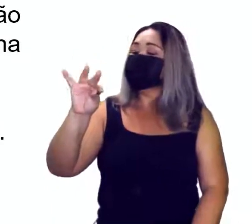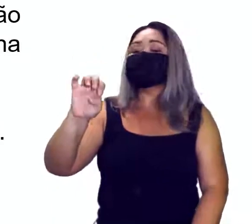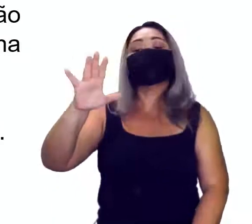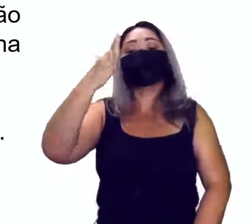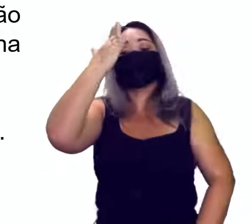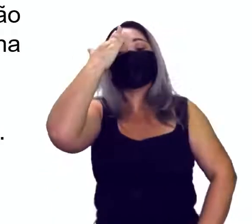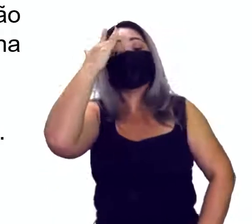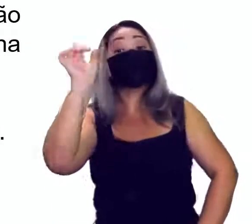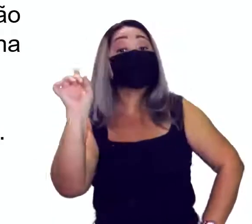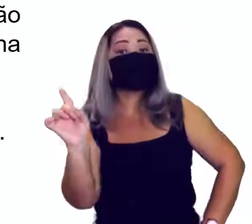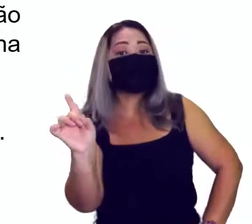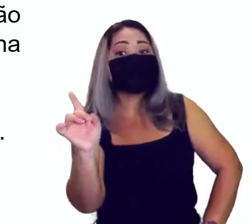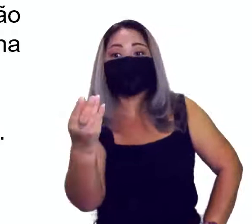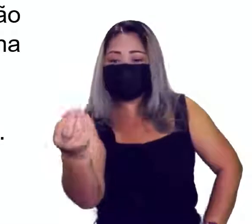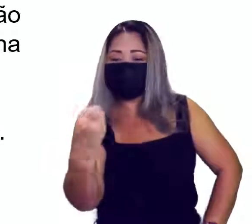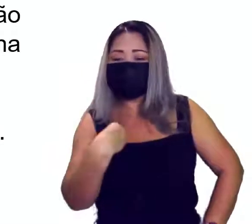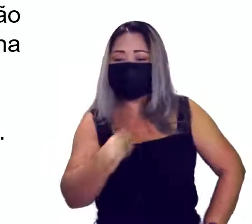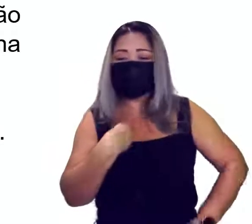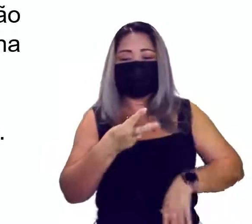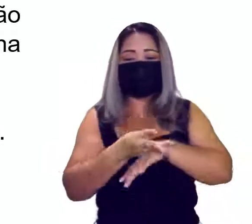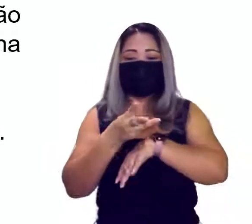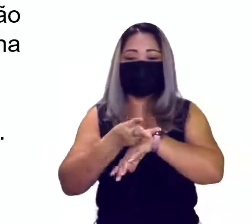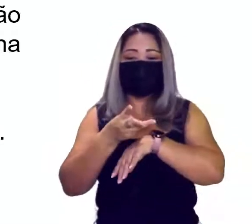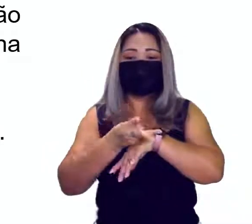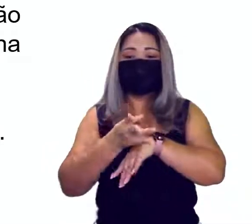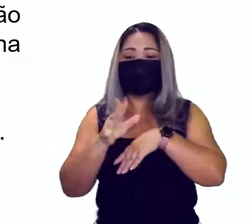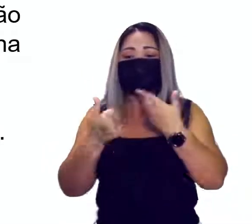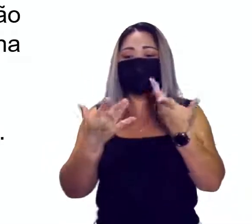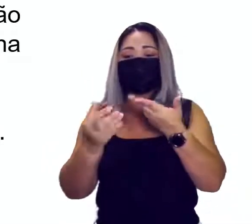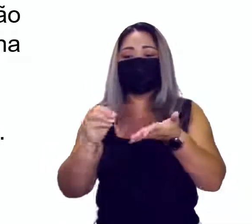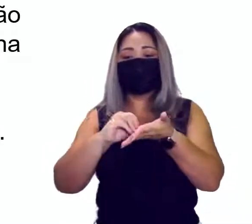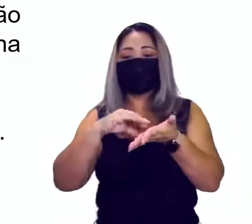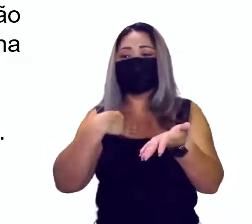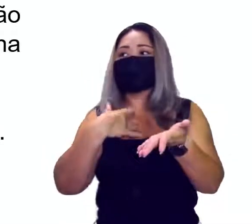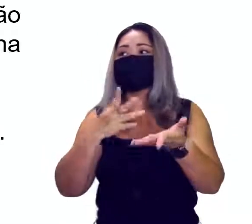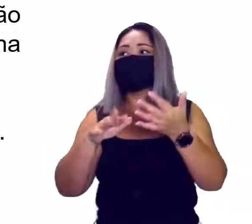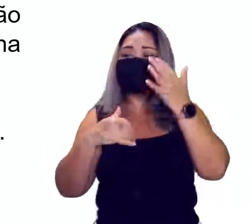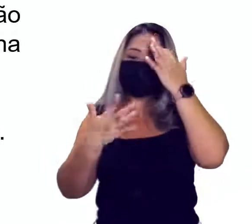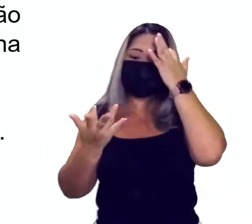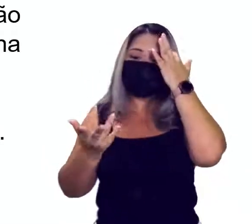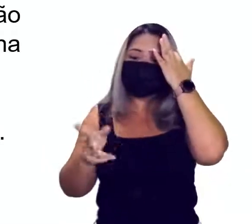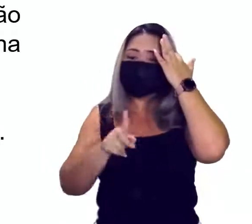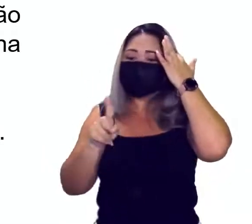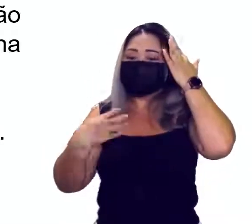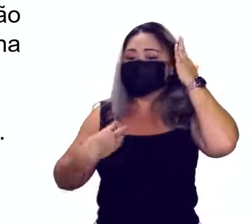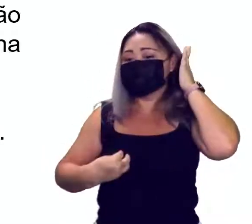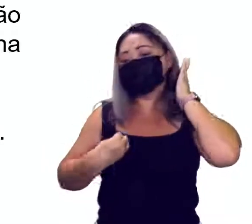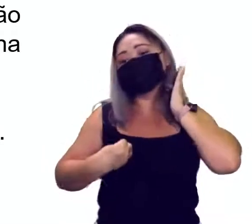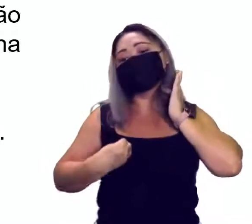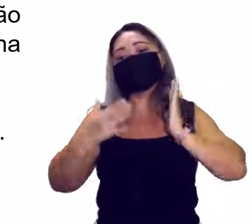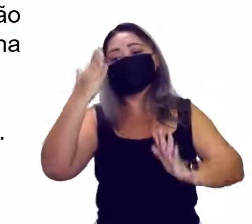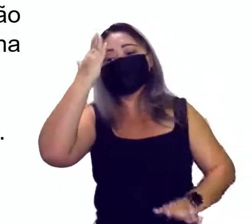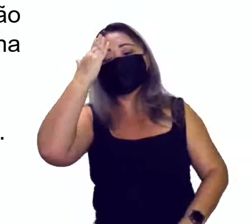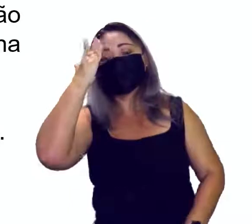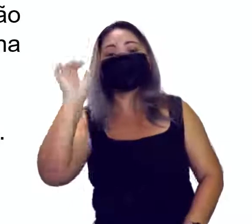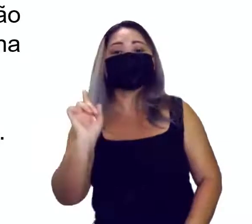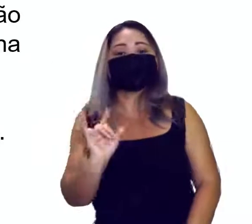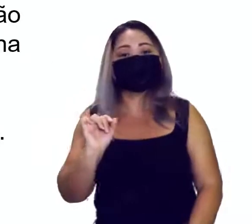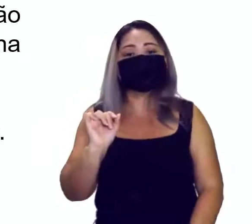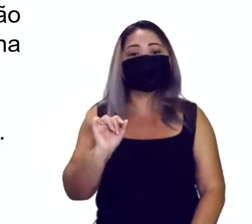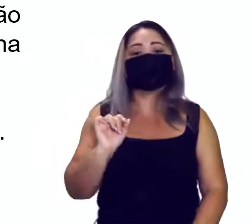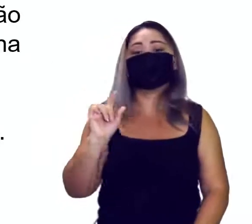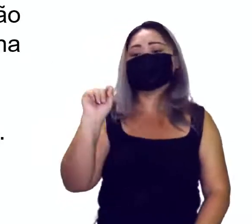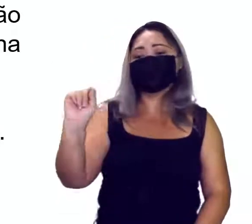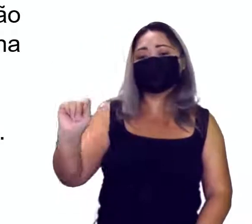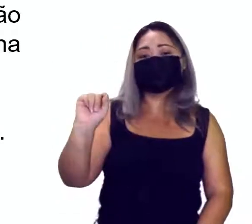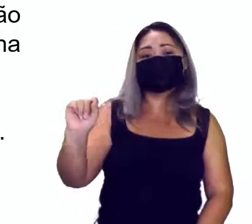sabe aí qual é? Manda aí para mim no WhatsApp, manda aí na mensagem. Mande aos professores presenciais para a gente saber.